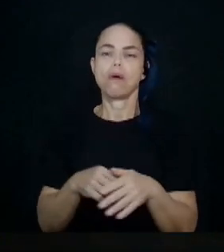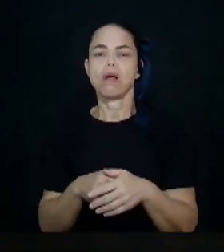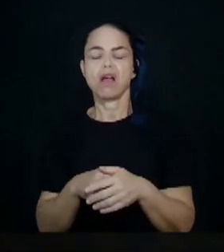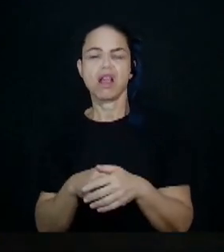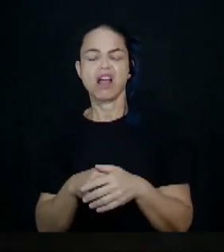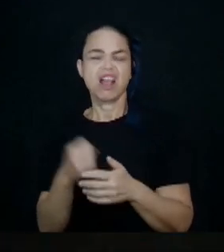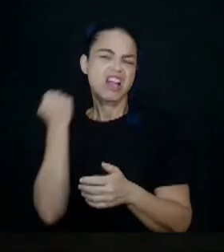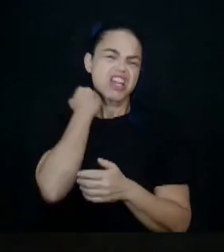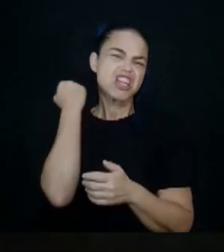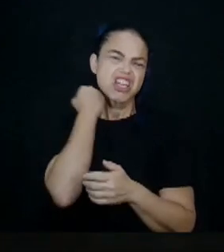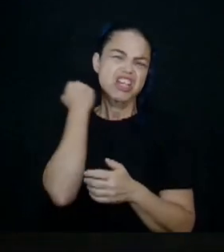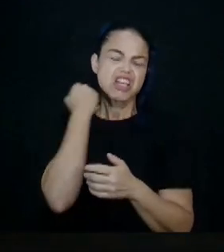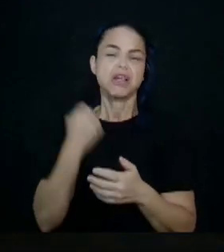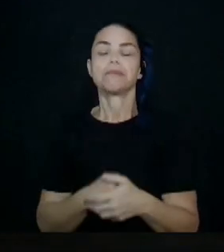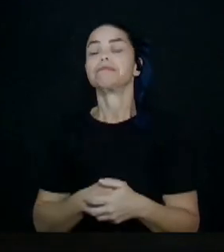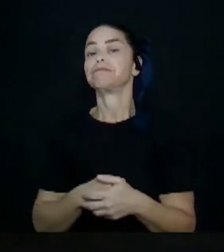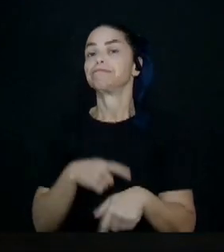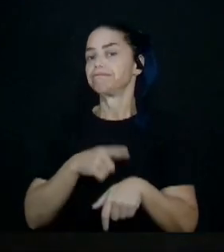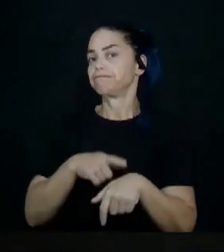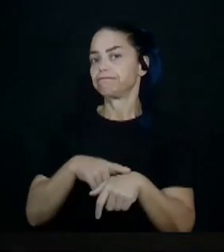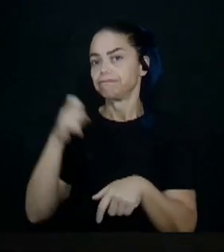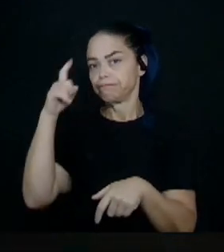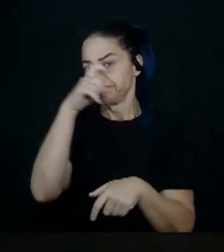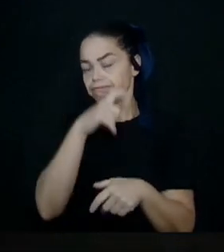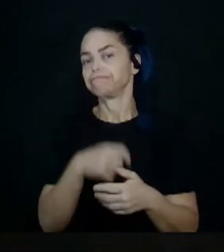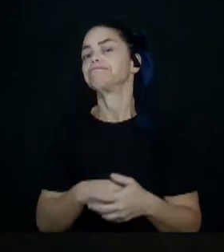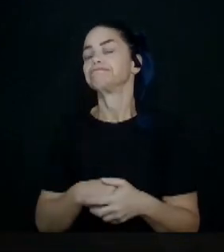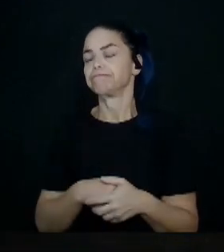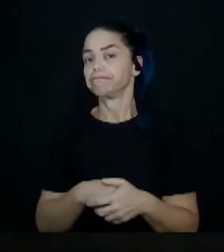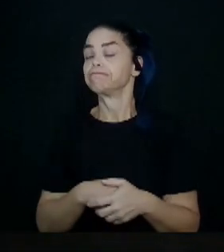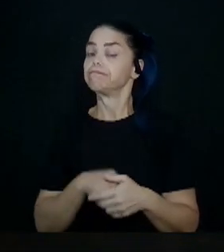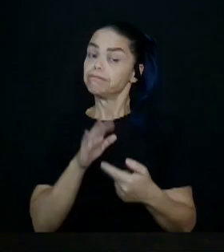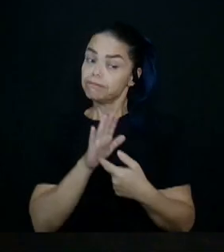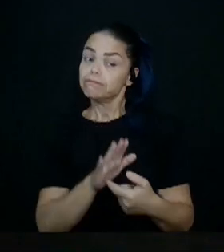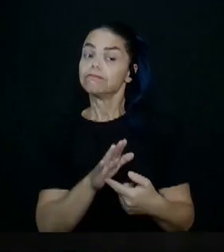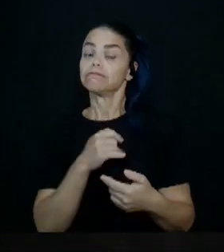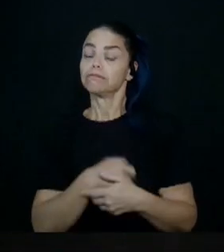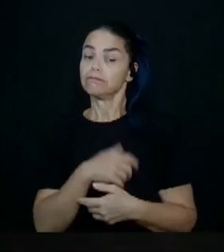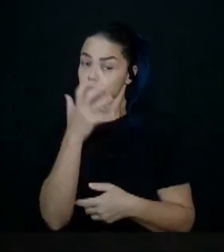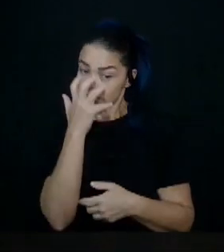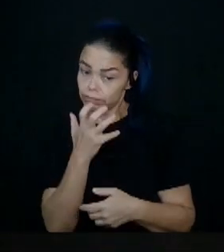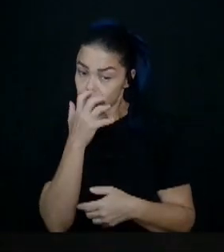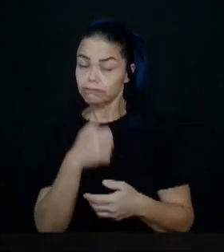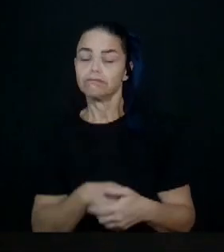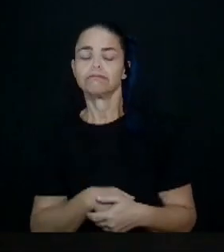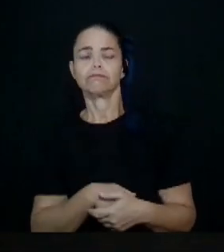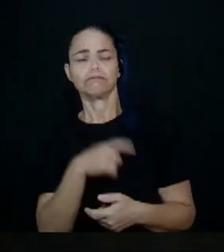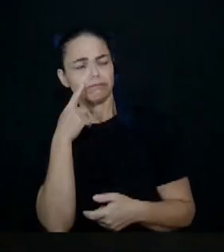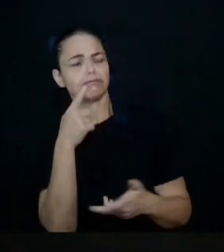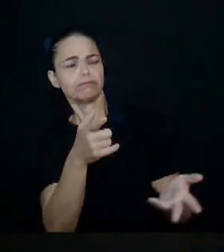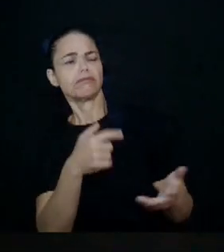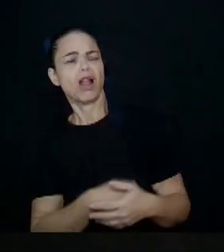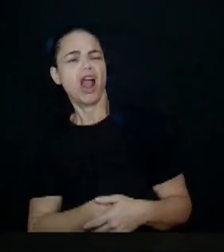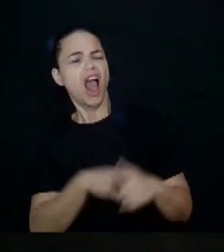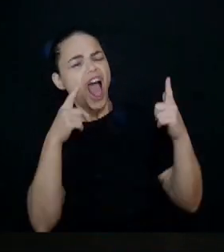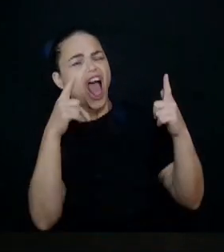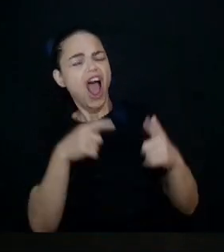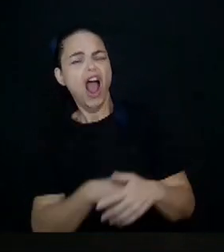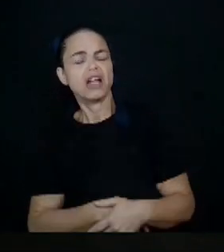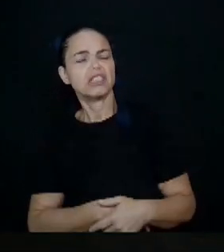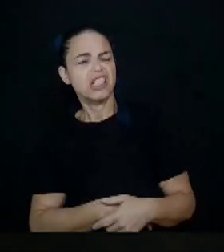irritação deixa de ser um momento ruim e passa a ser um sinal de algo mais sério, tem aquele transtorno